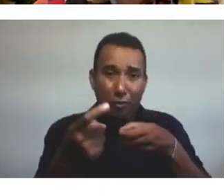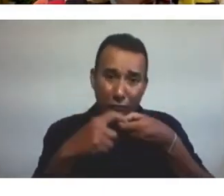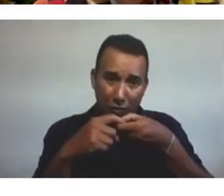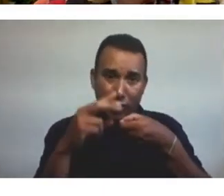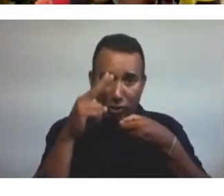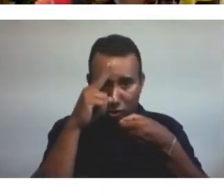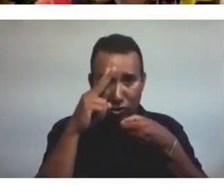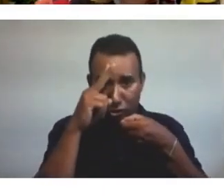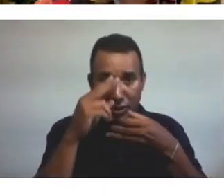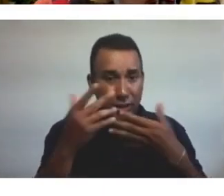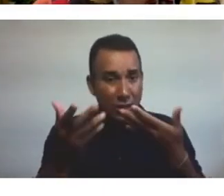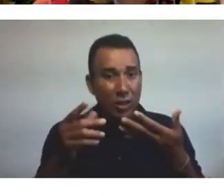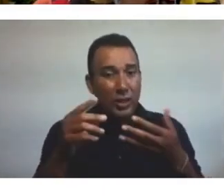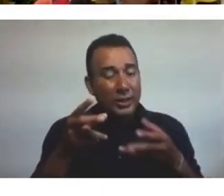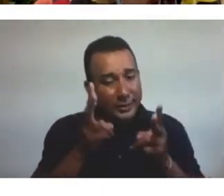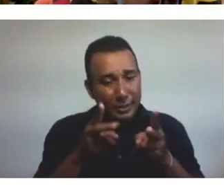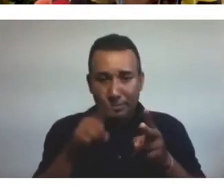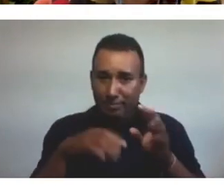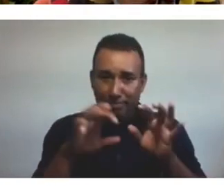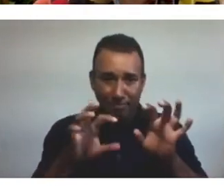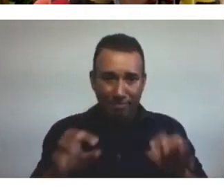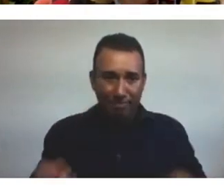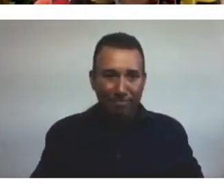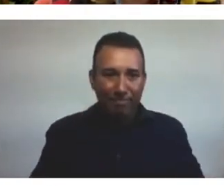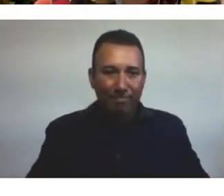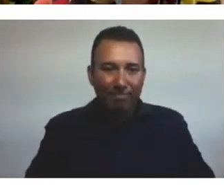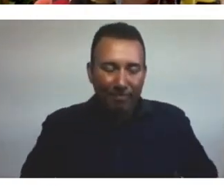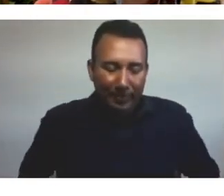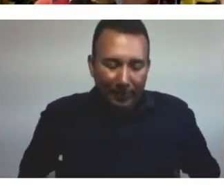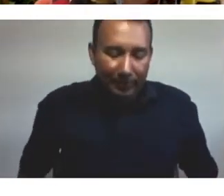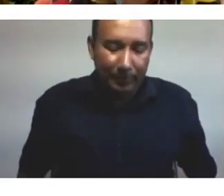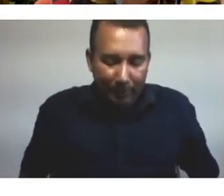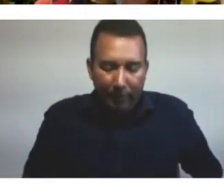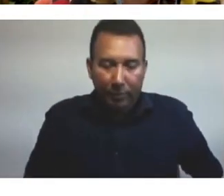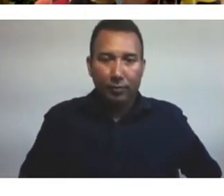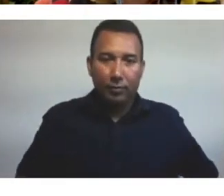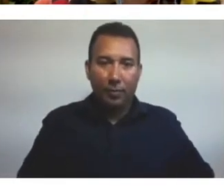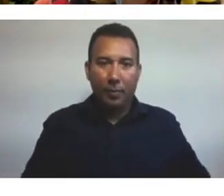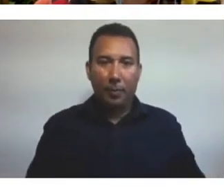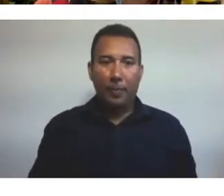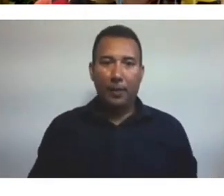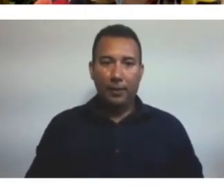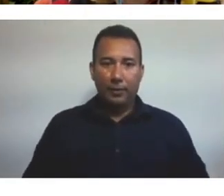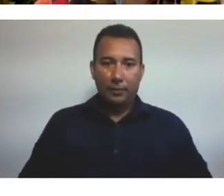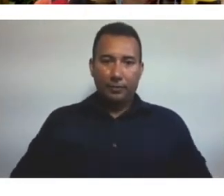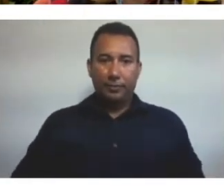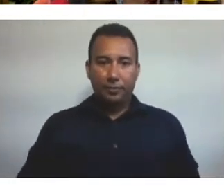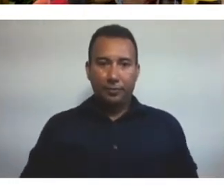é um movimento constante. Próximo slide.